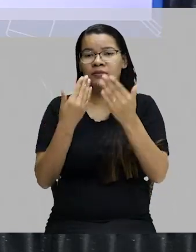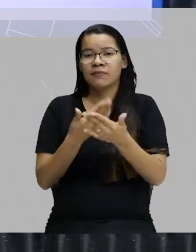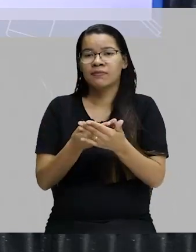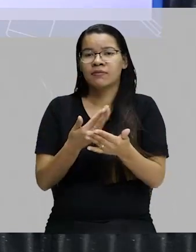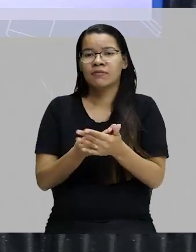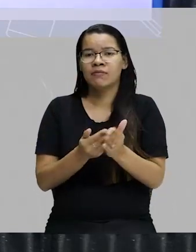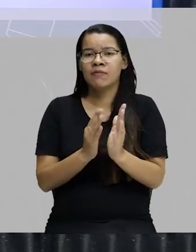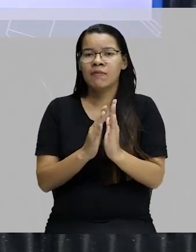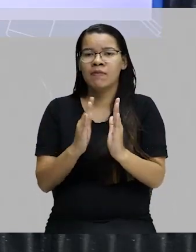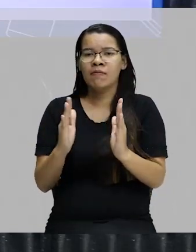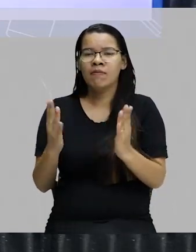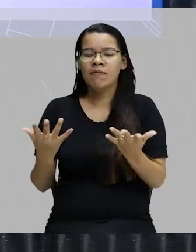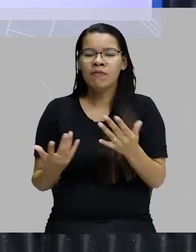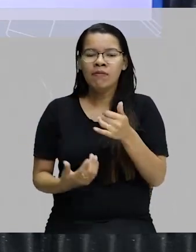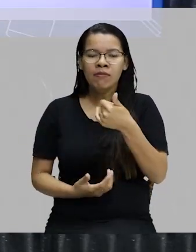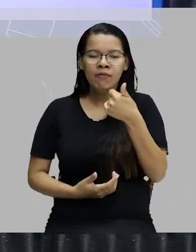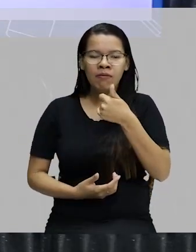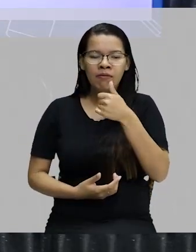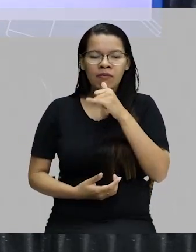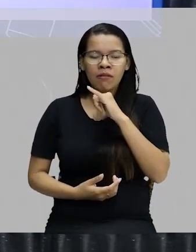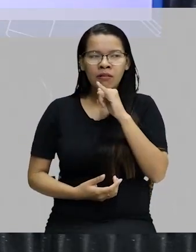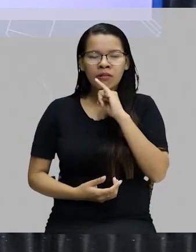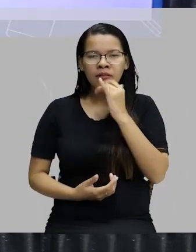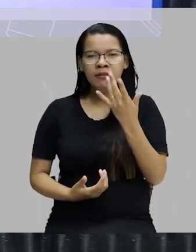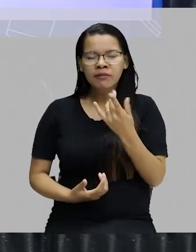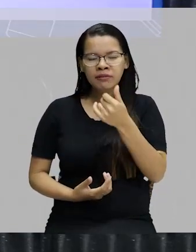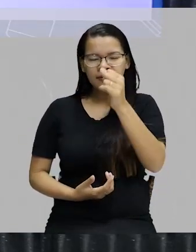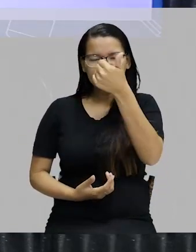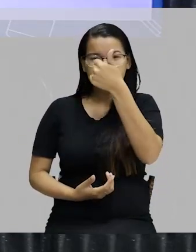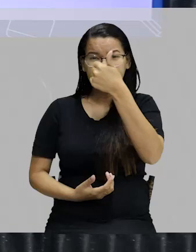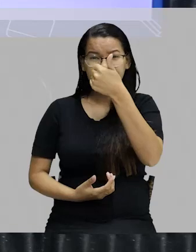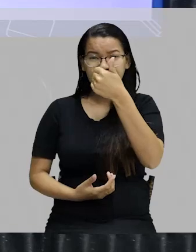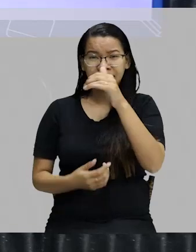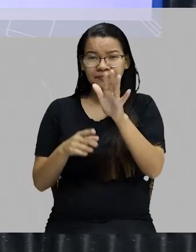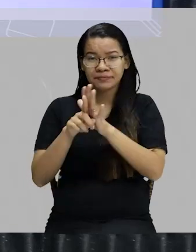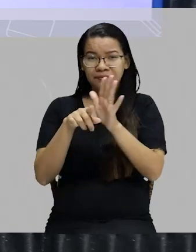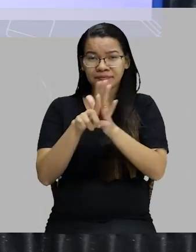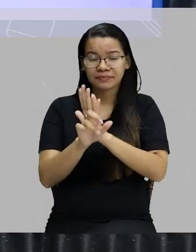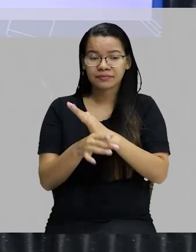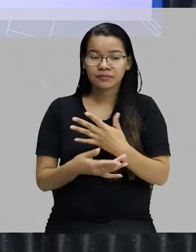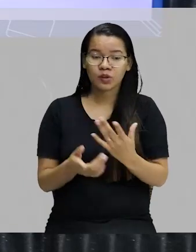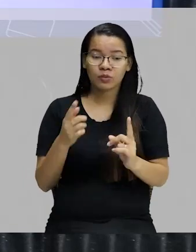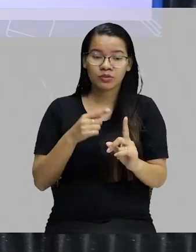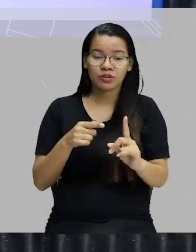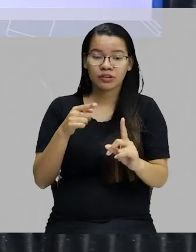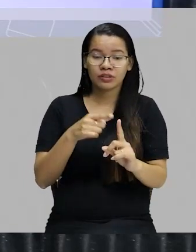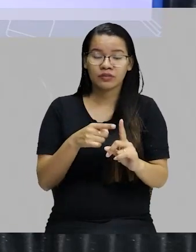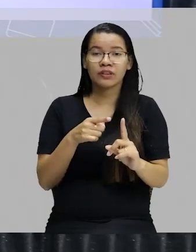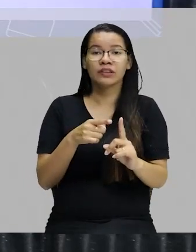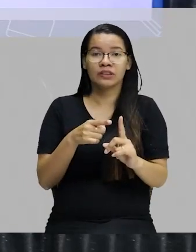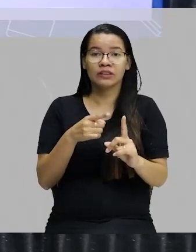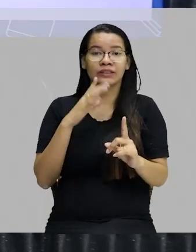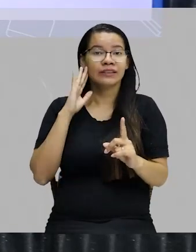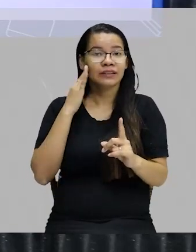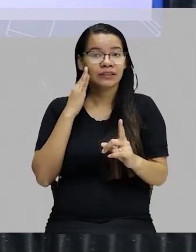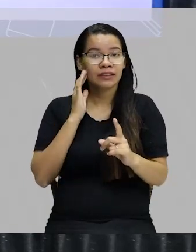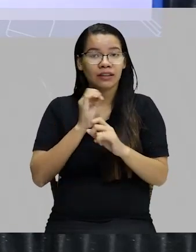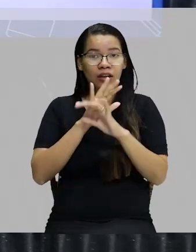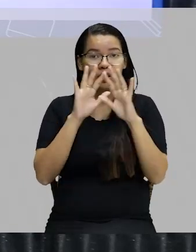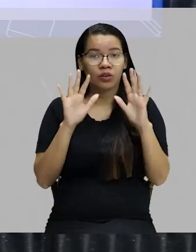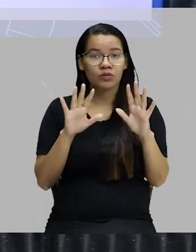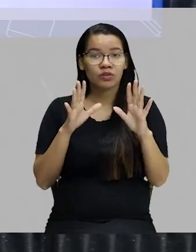sequências. Olha aqui o primeiro exemplo. Na questão de número 1, o objetivo é descobrir a lógica e completar com o próximo